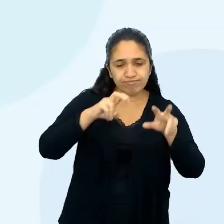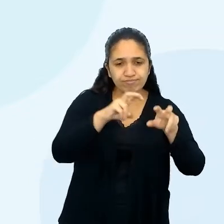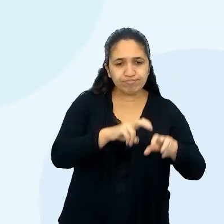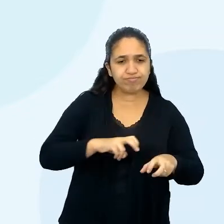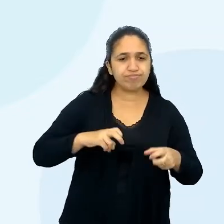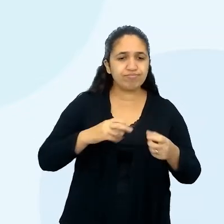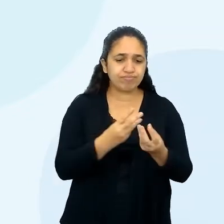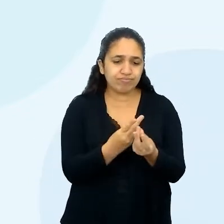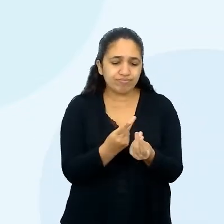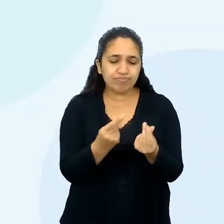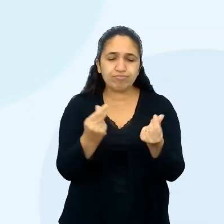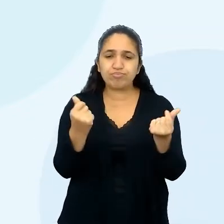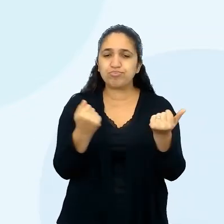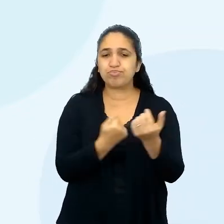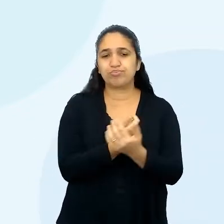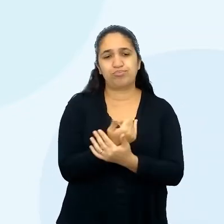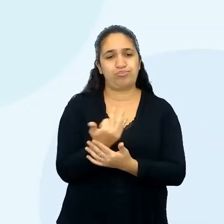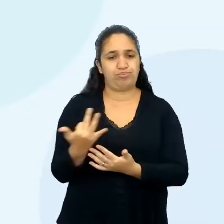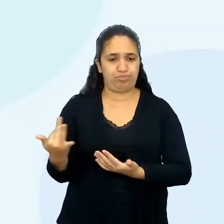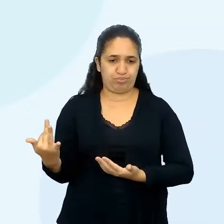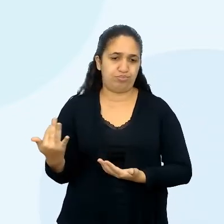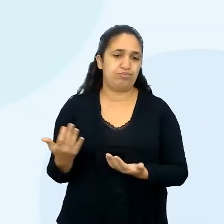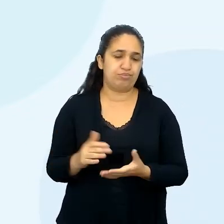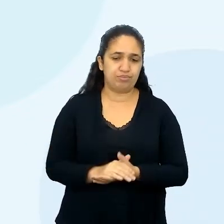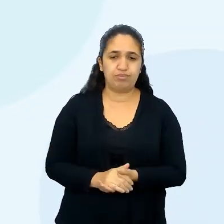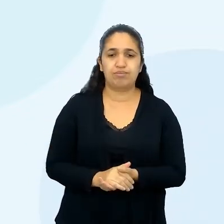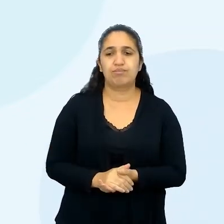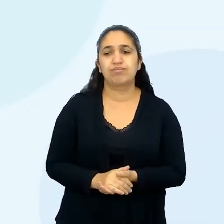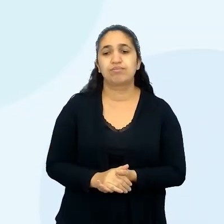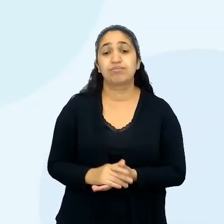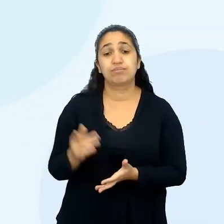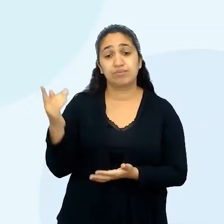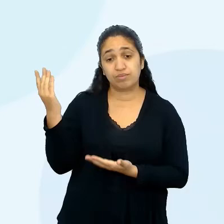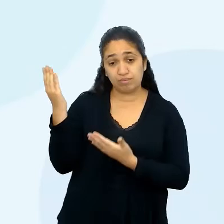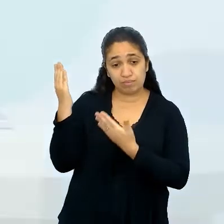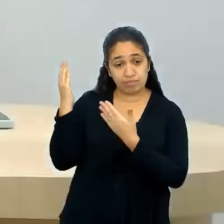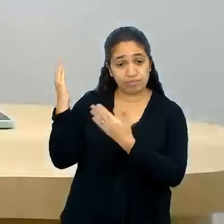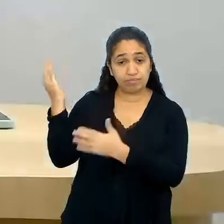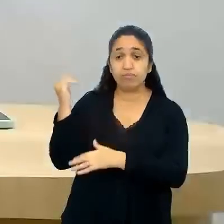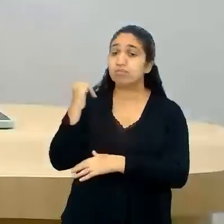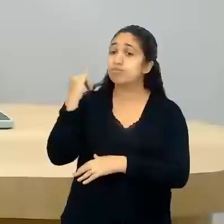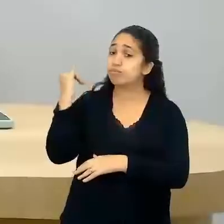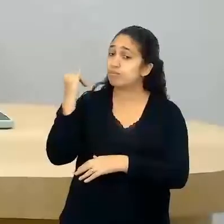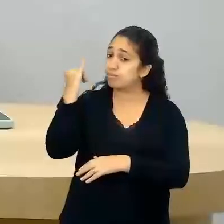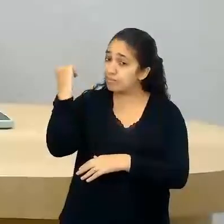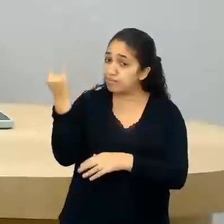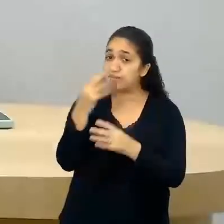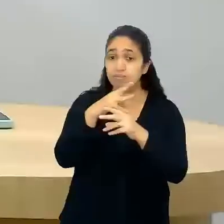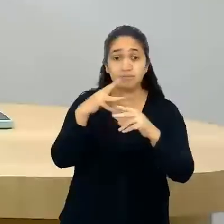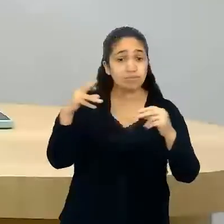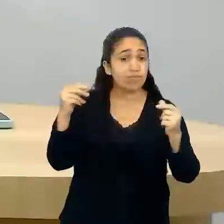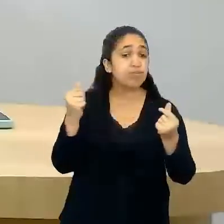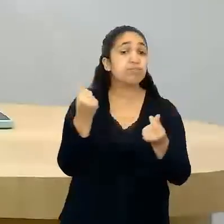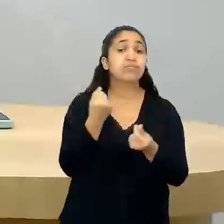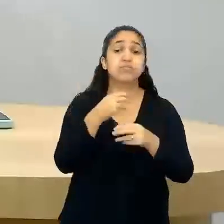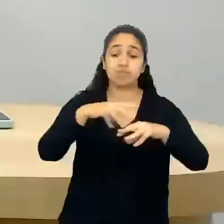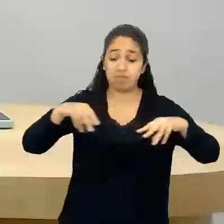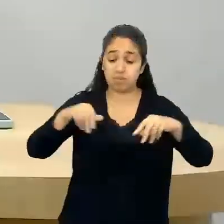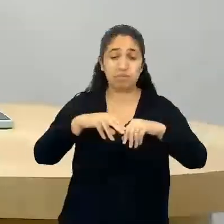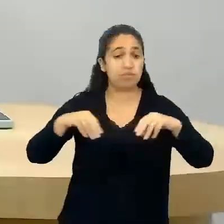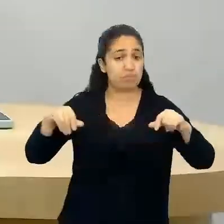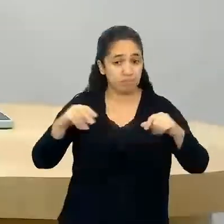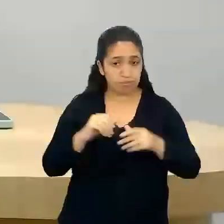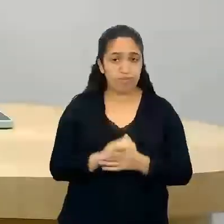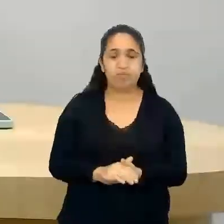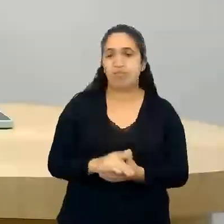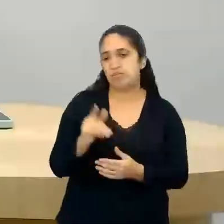de mecanização e a fertilidade. Então veja a importância aí do estudo da textura do solo, né? Porque, por exemplo,